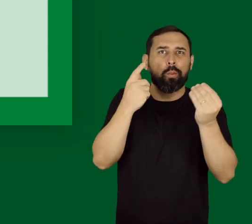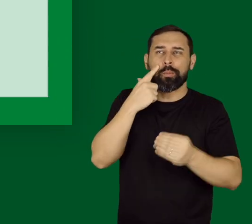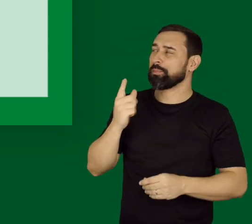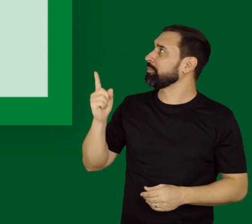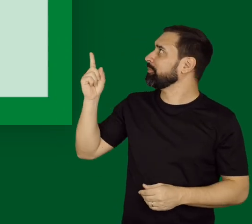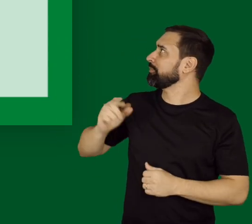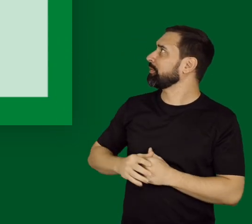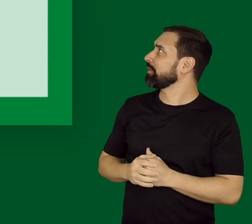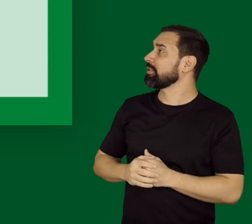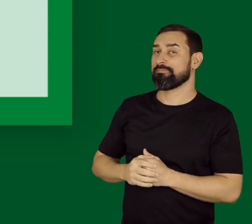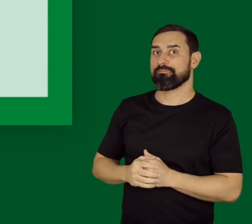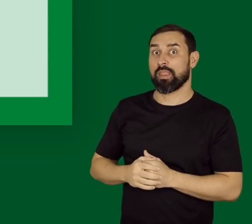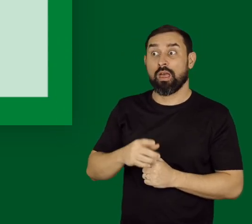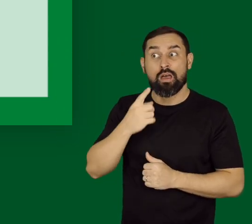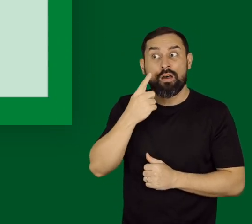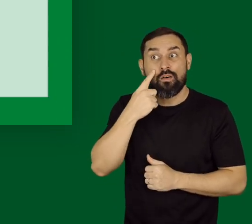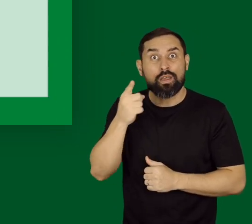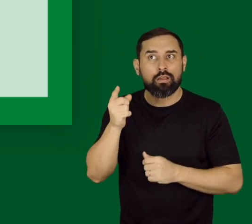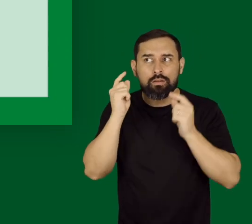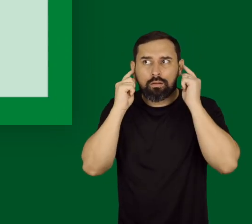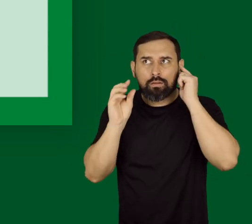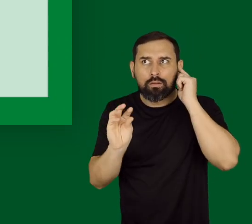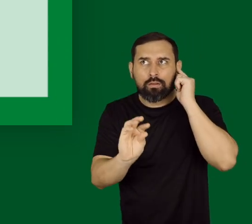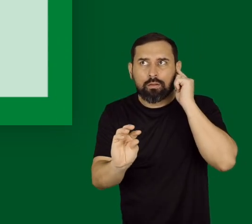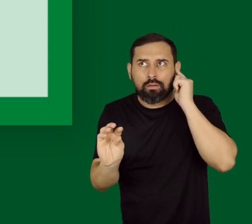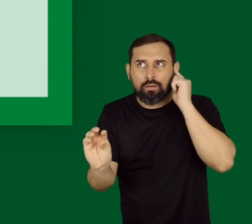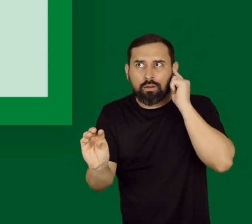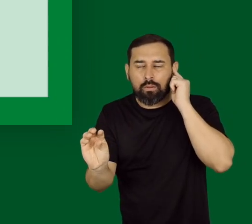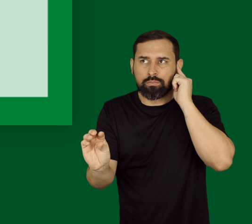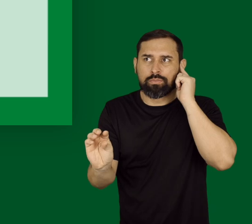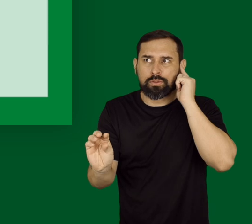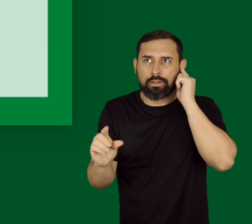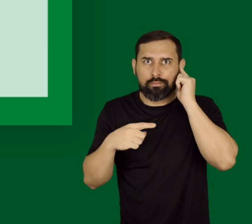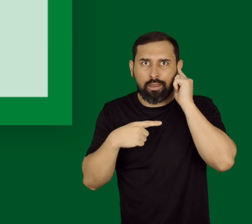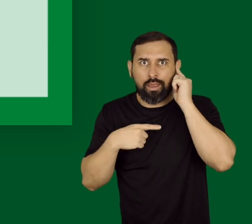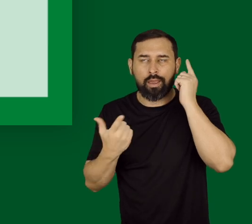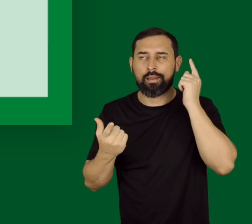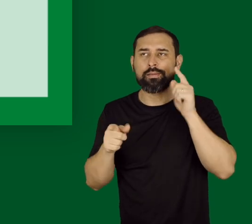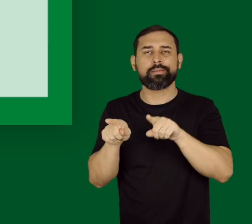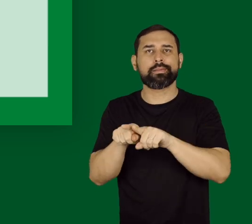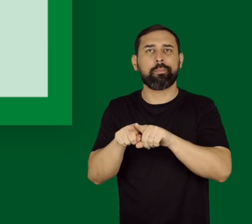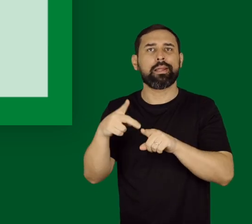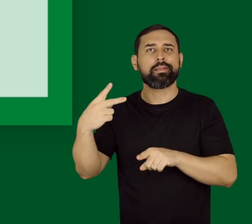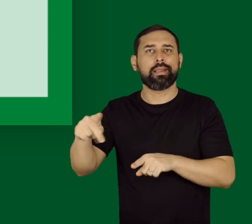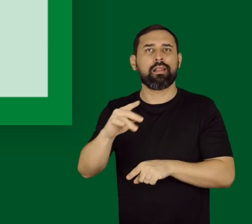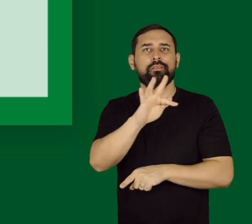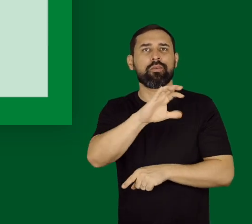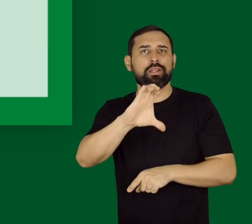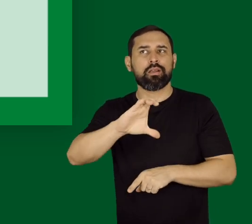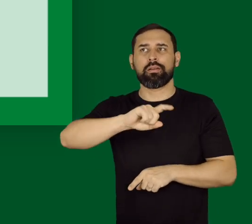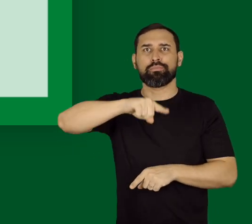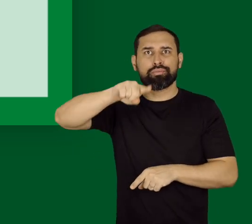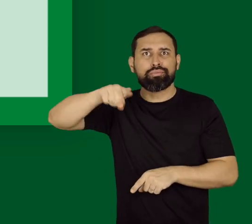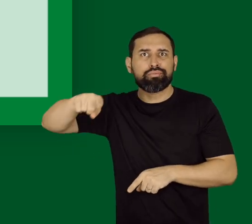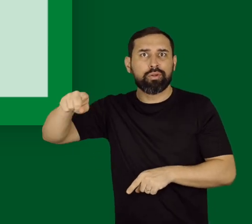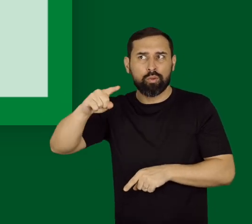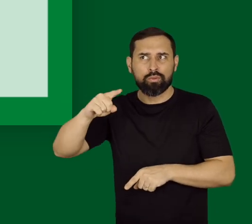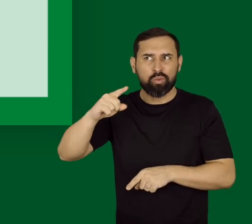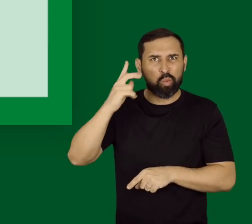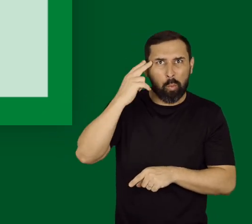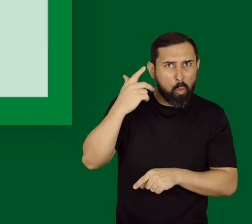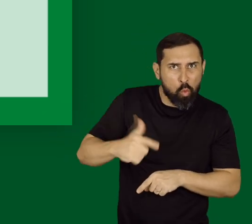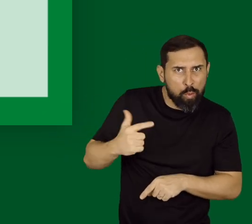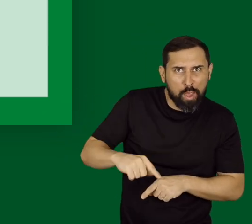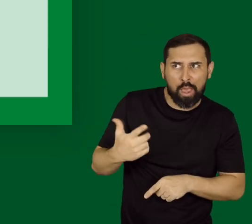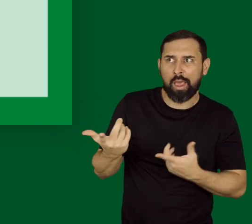adulto. Lembrar a clínica que eu falei, né? Você vai observar se tem estertores crepitantes, se tem ritmo de galope, se tem